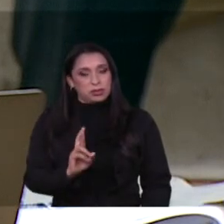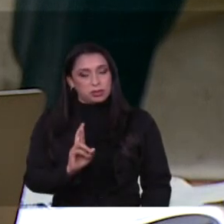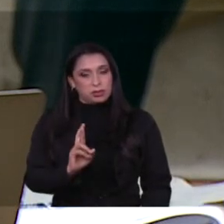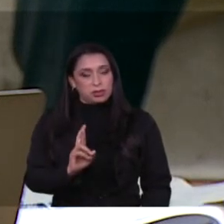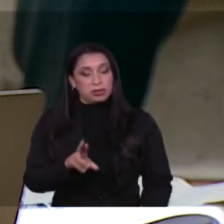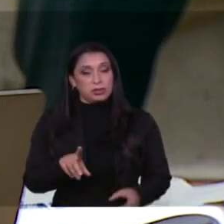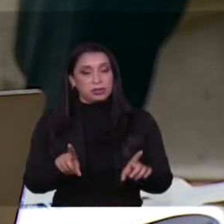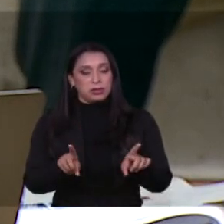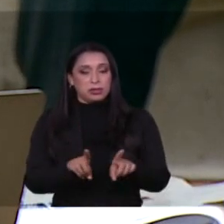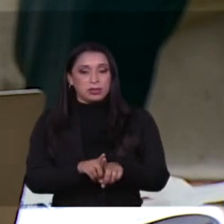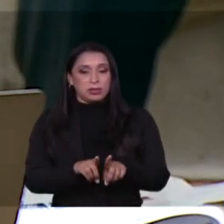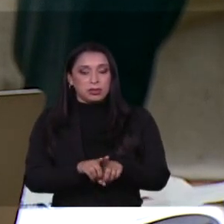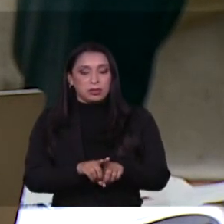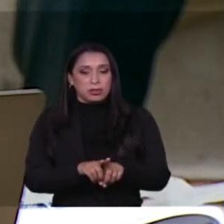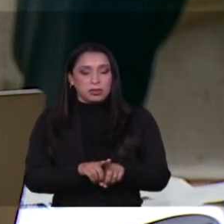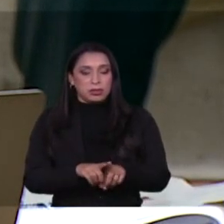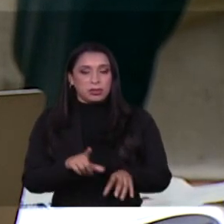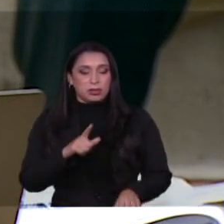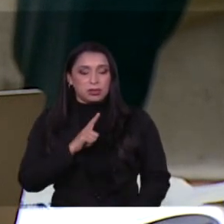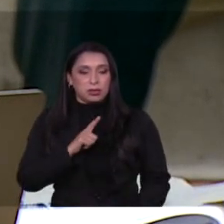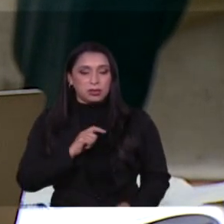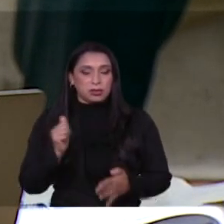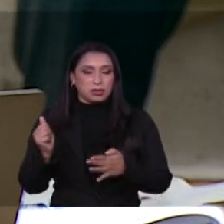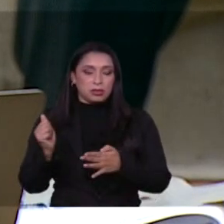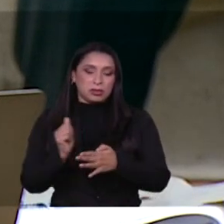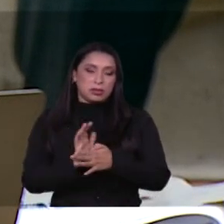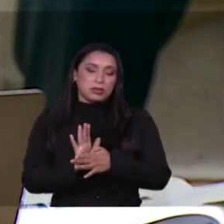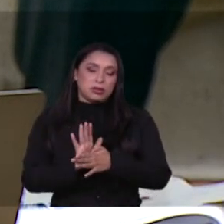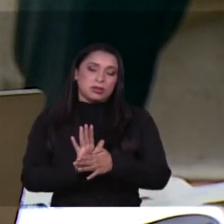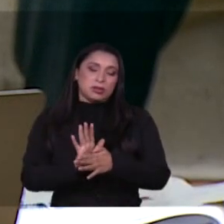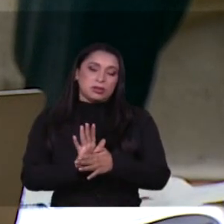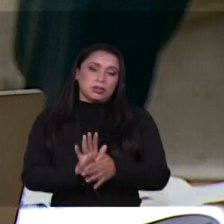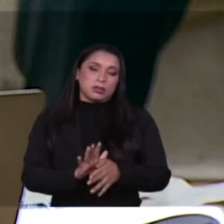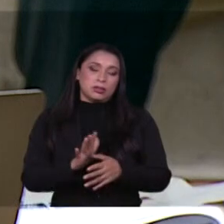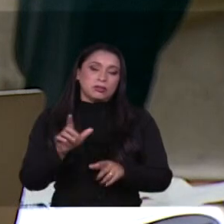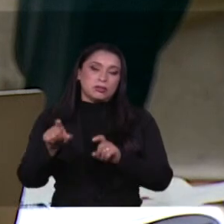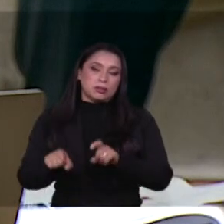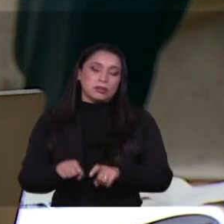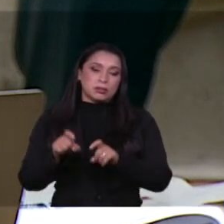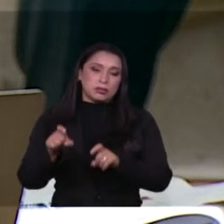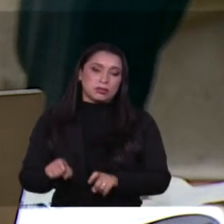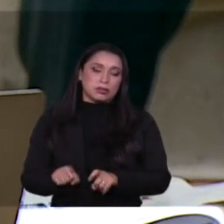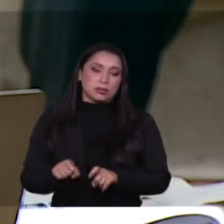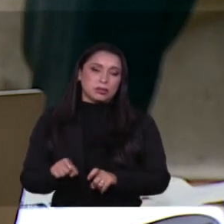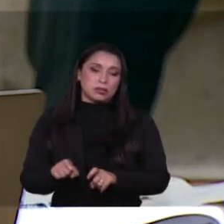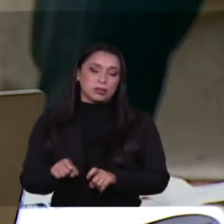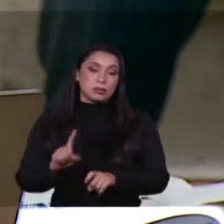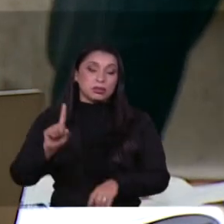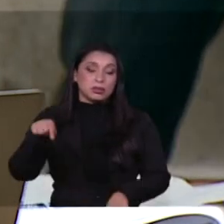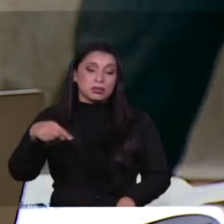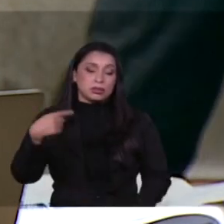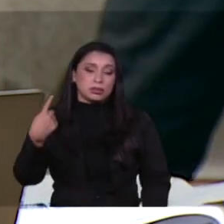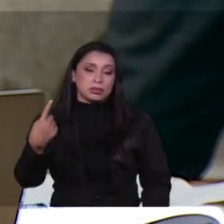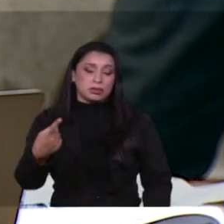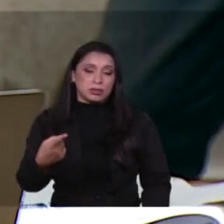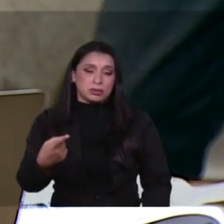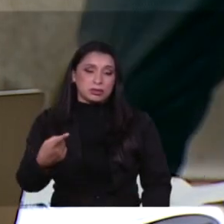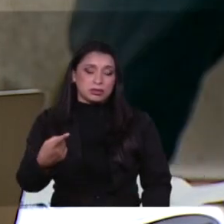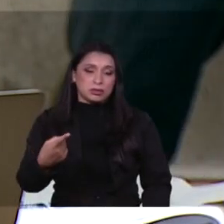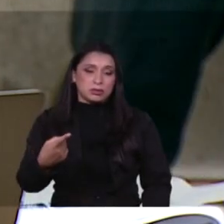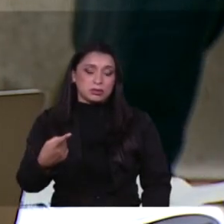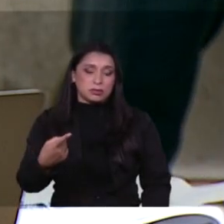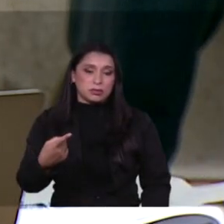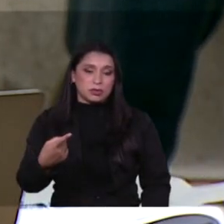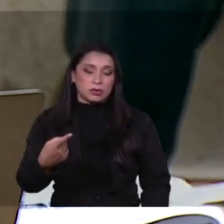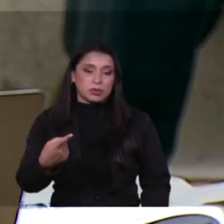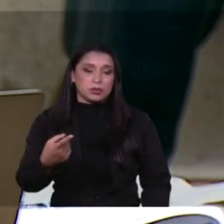e temos como amici curiae a Confederação da Agricultura e Pecuária do Brasil, depois como interessados o Estado